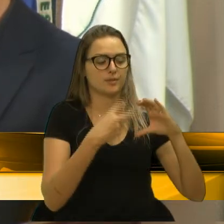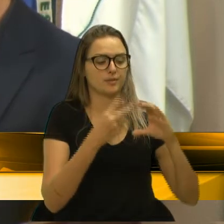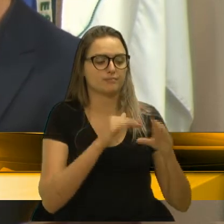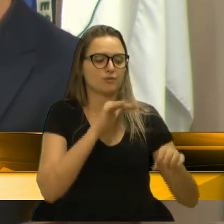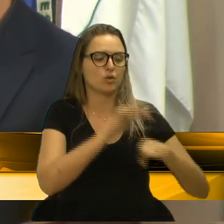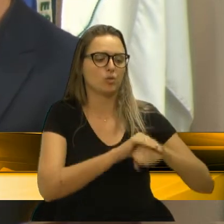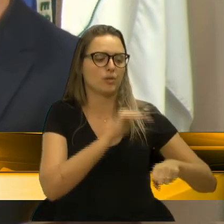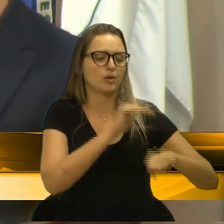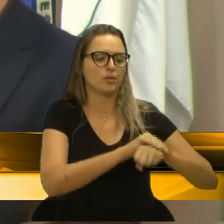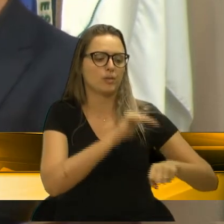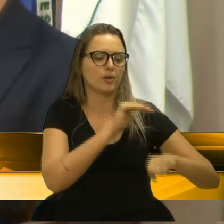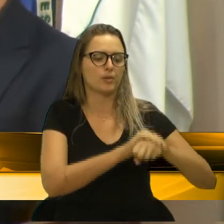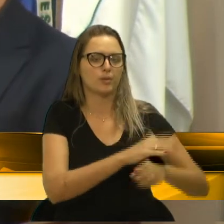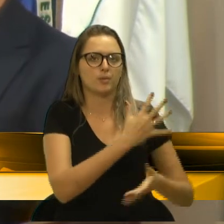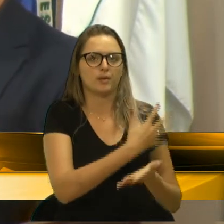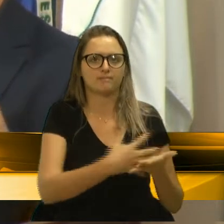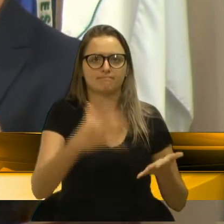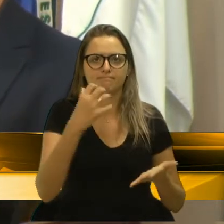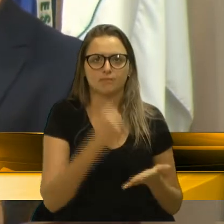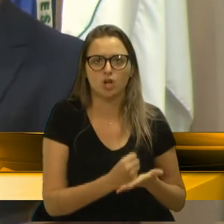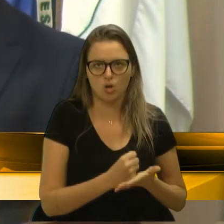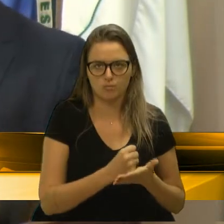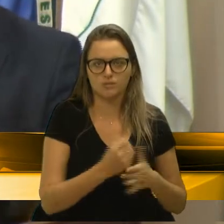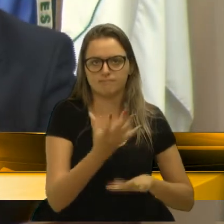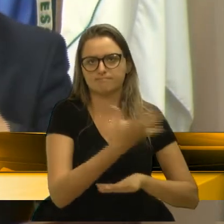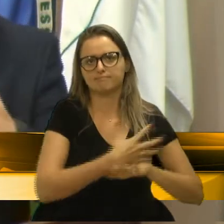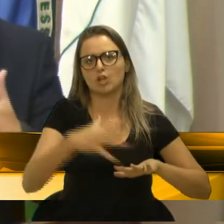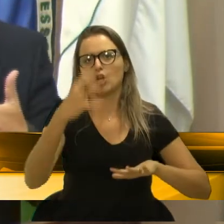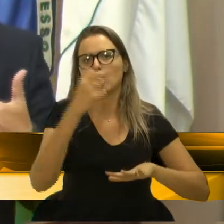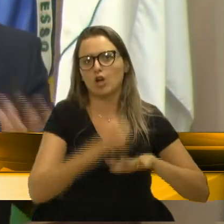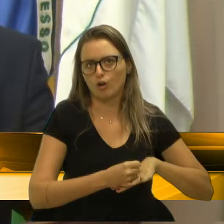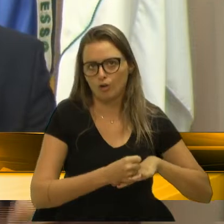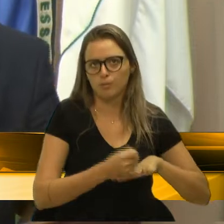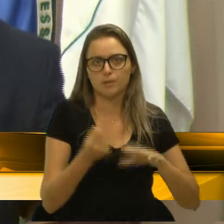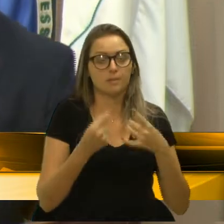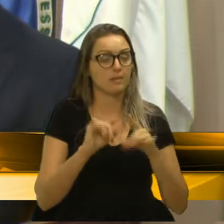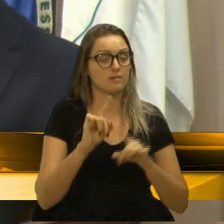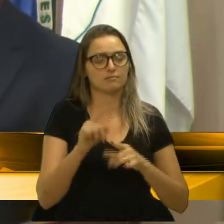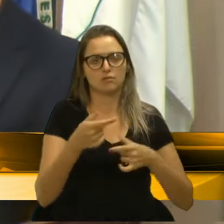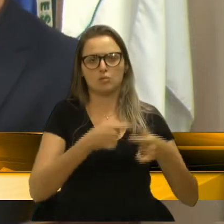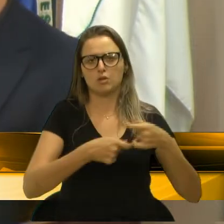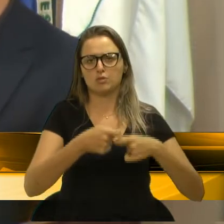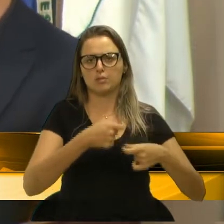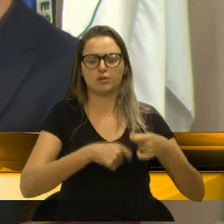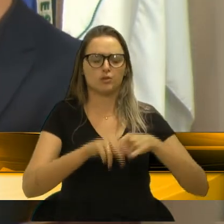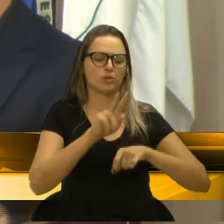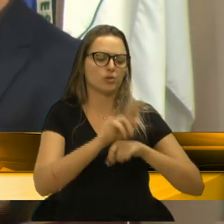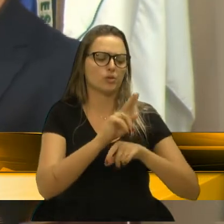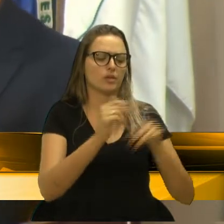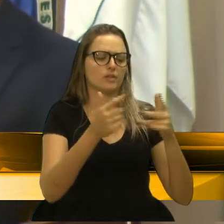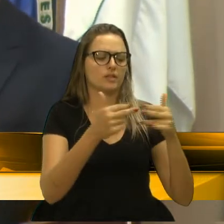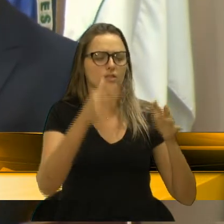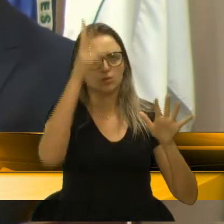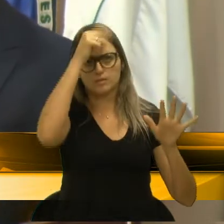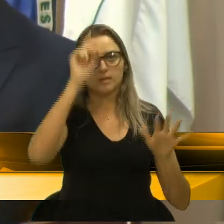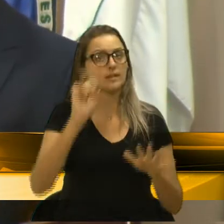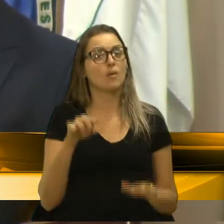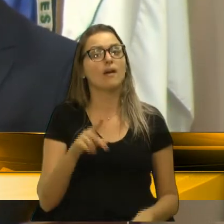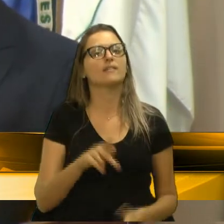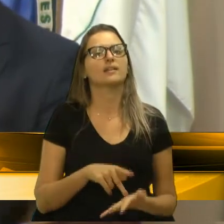aqui, numa administração lisa, numa administração que tinha zelo pela coisa pública, e não é bem